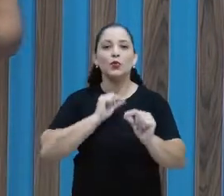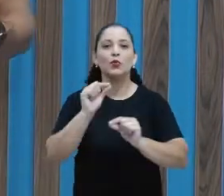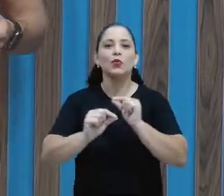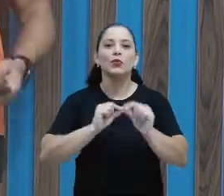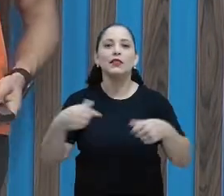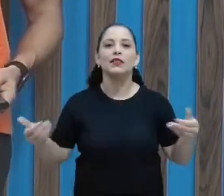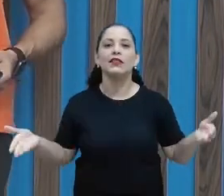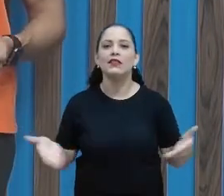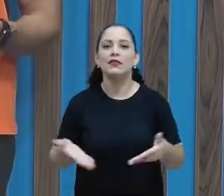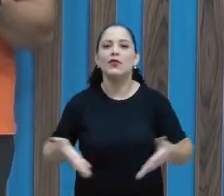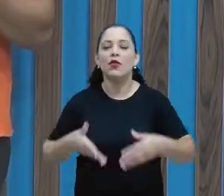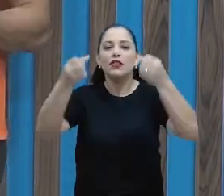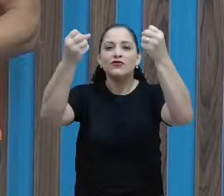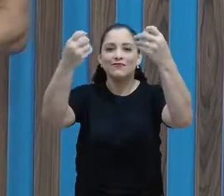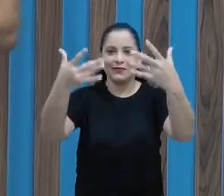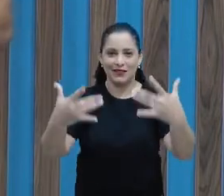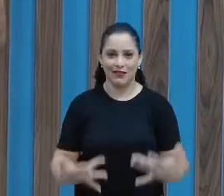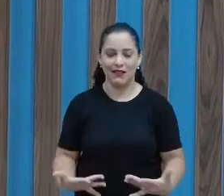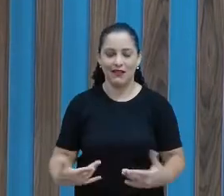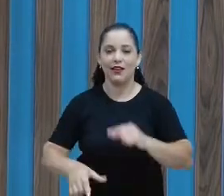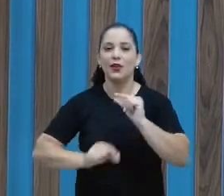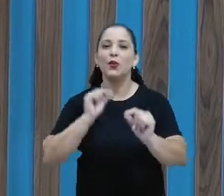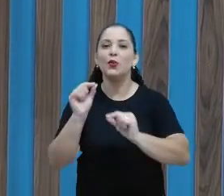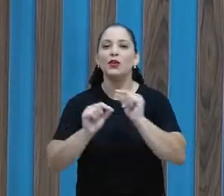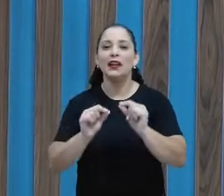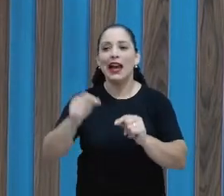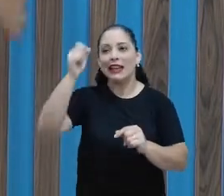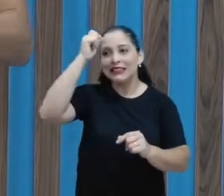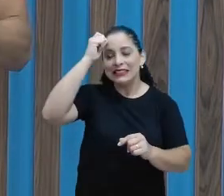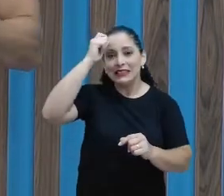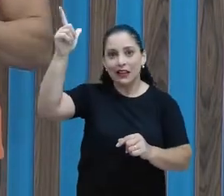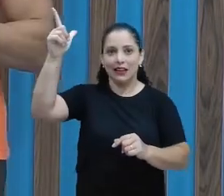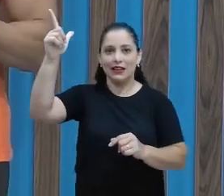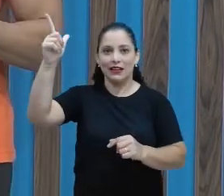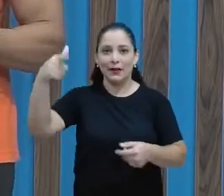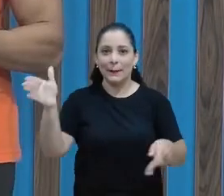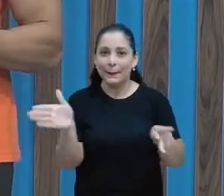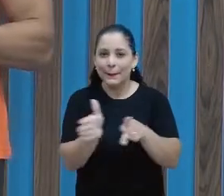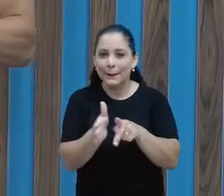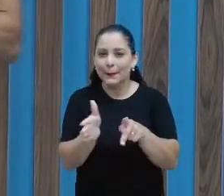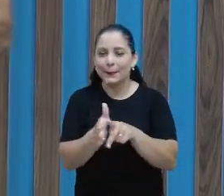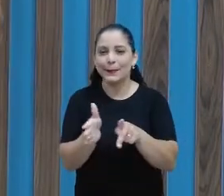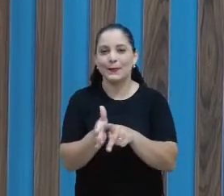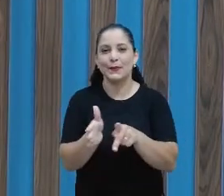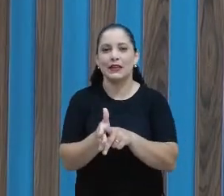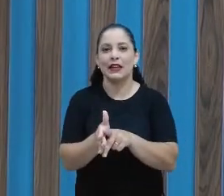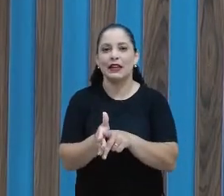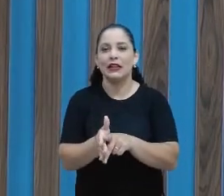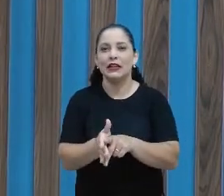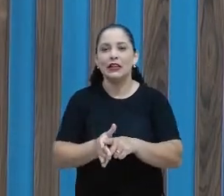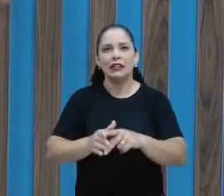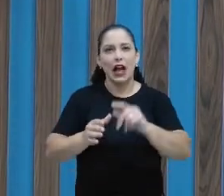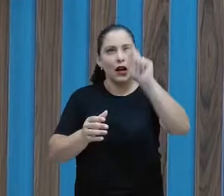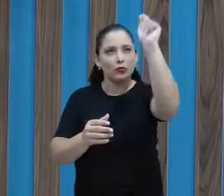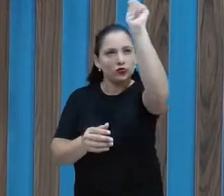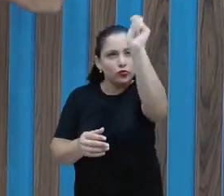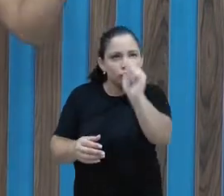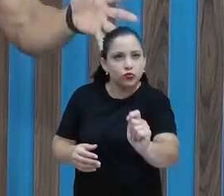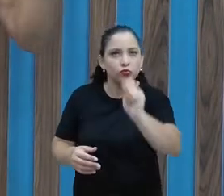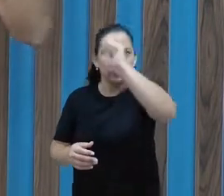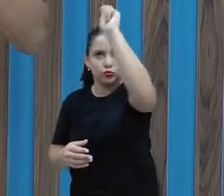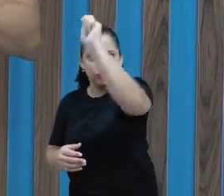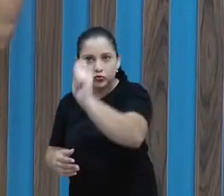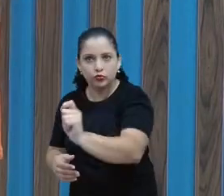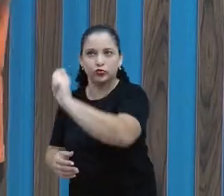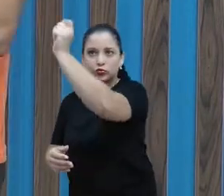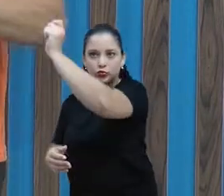agora ressaltar é justamente essa ideia da parte que está sendo preenchida nos